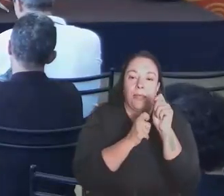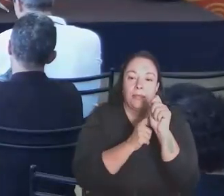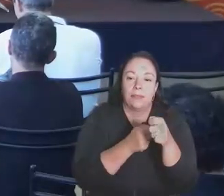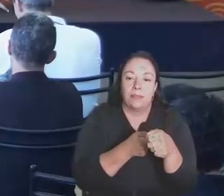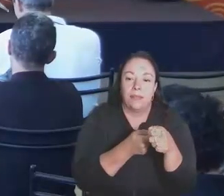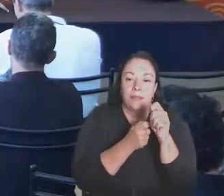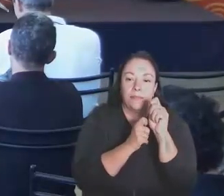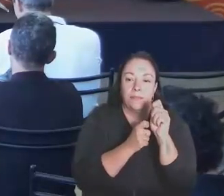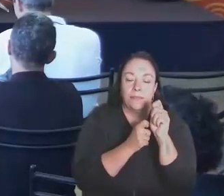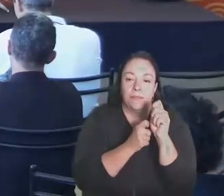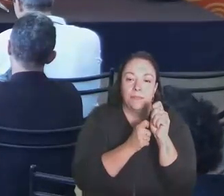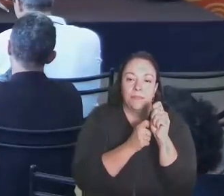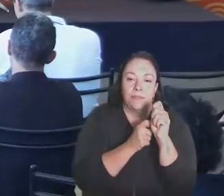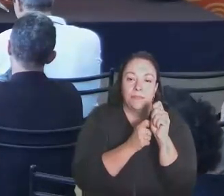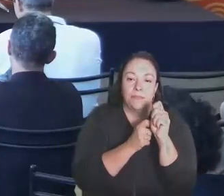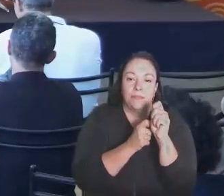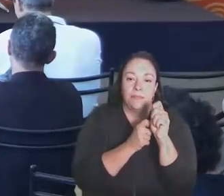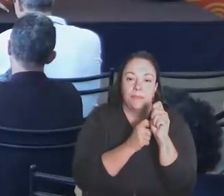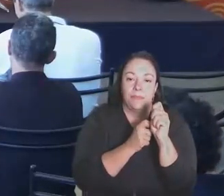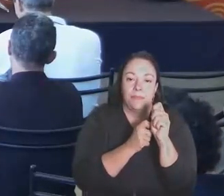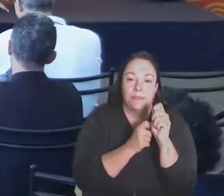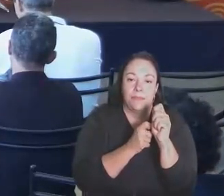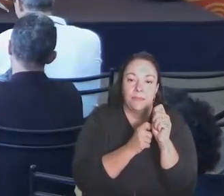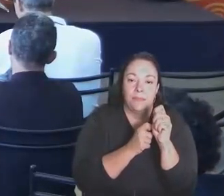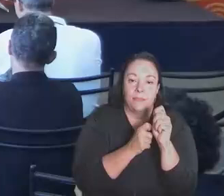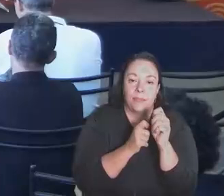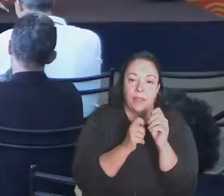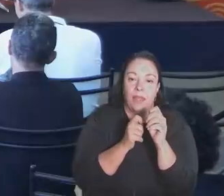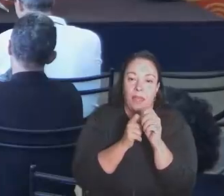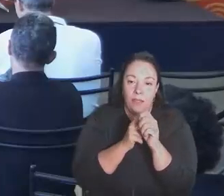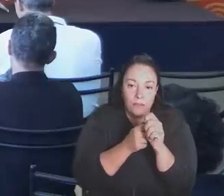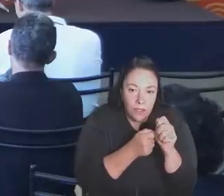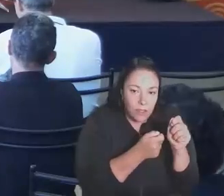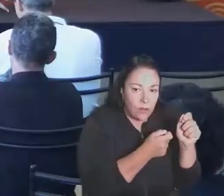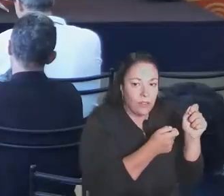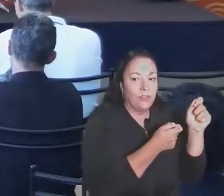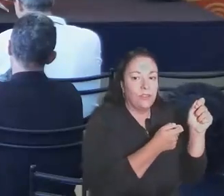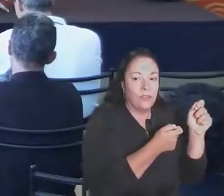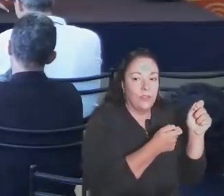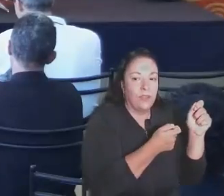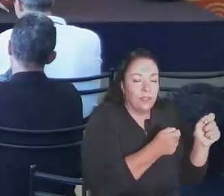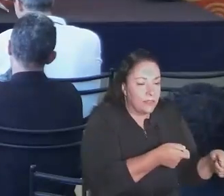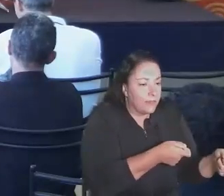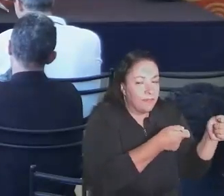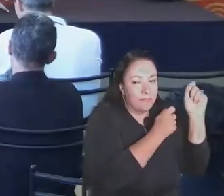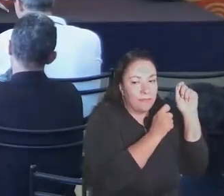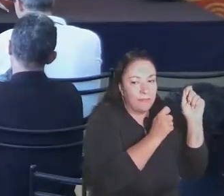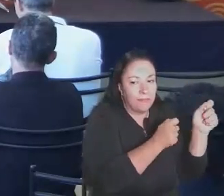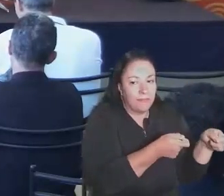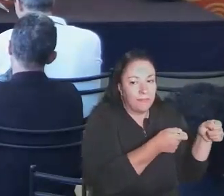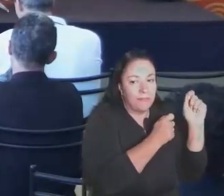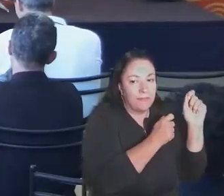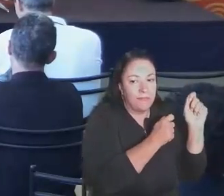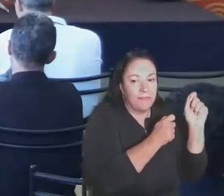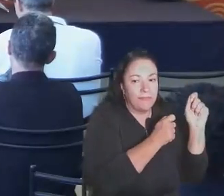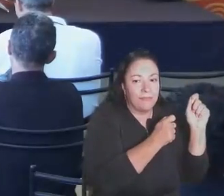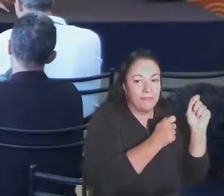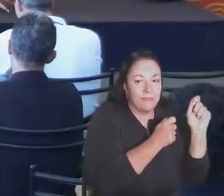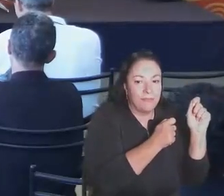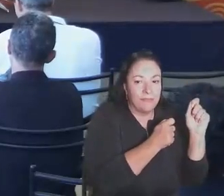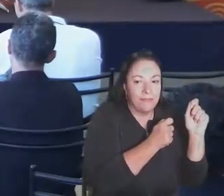o barranco do rio. Aí ele relatando, falou assim, nós estávamos ali no maior silêncio, eu escutei um